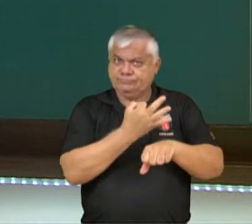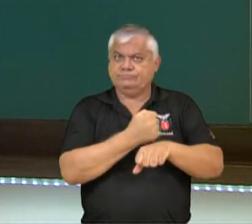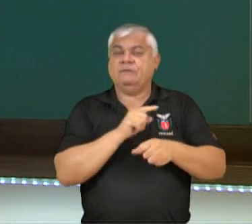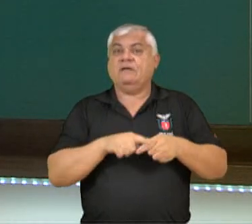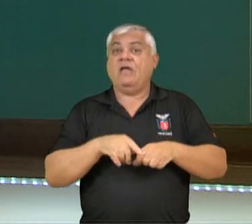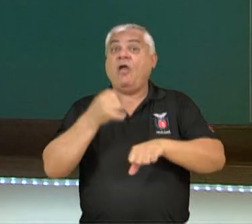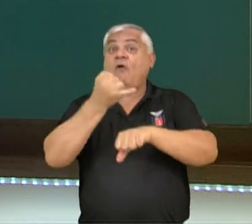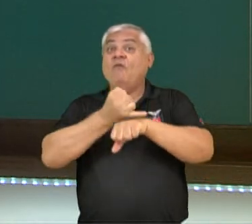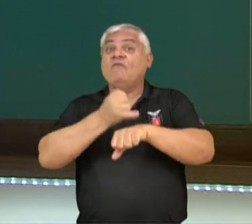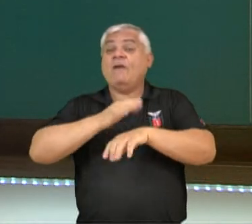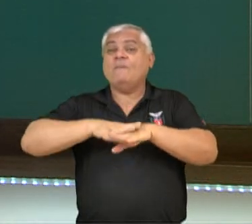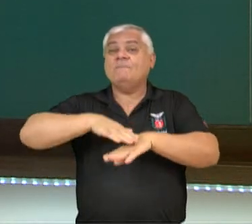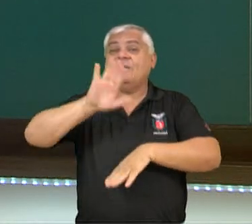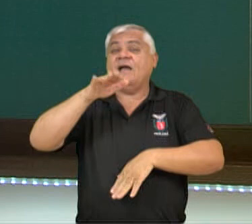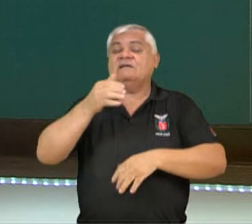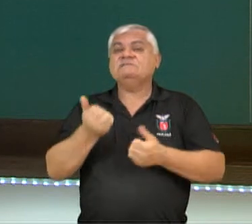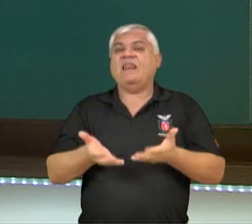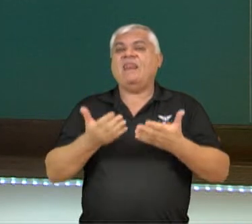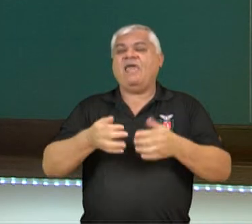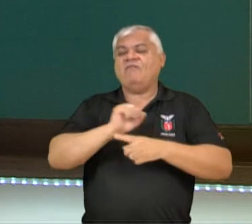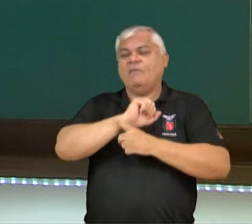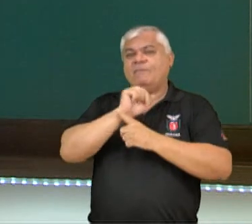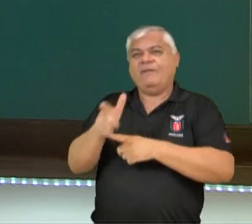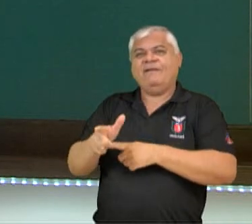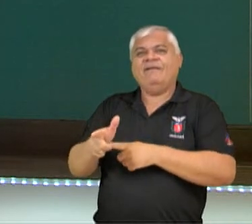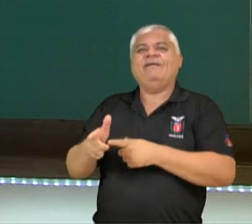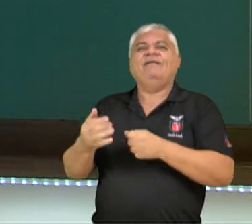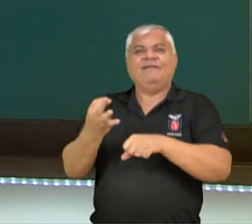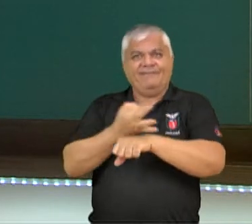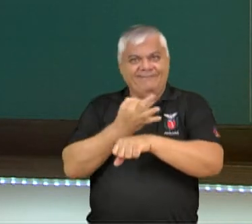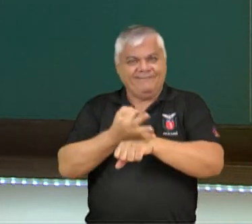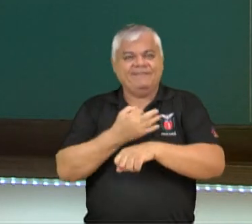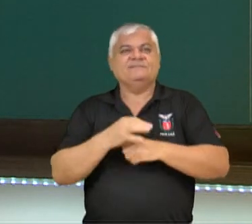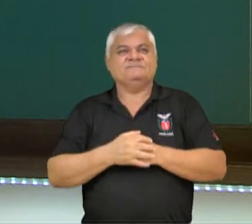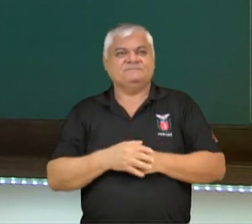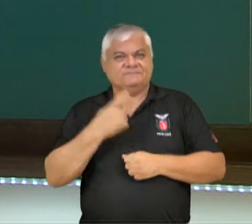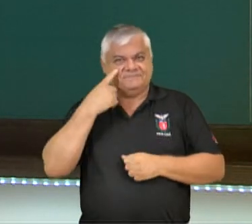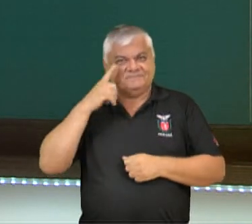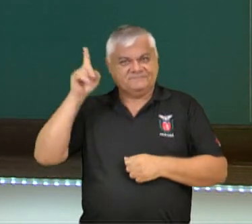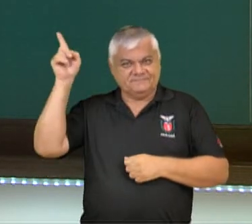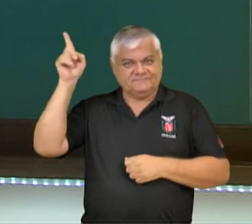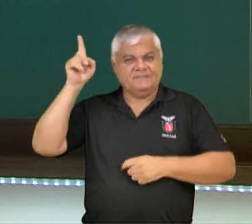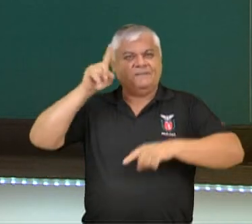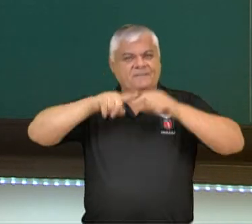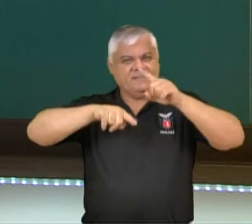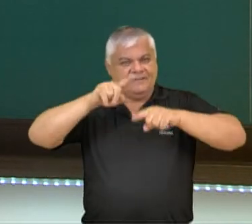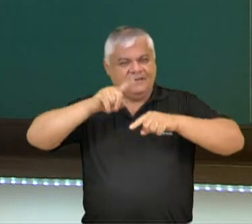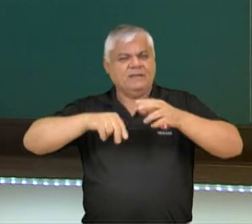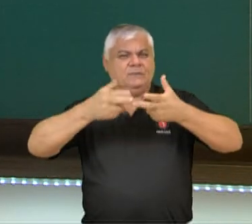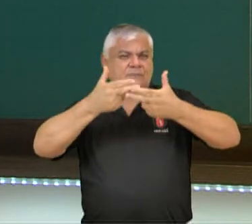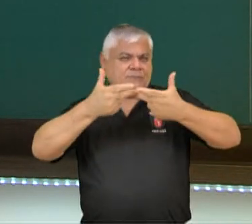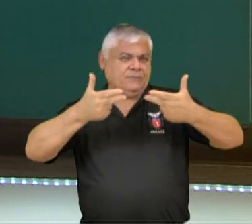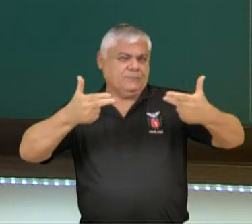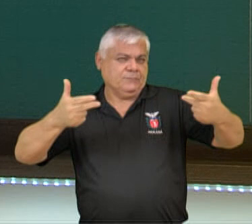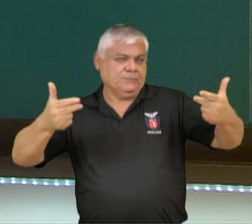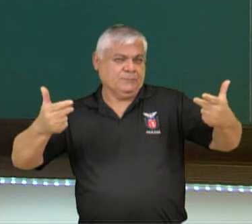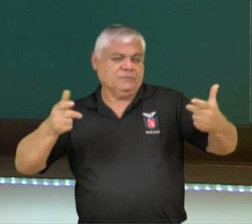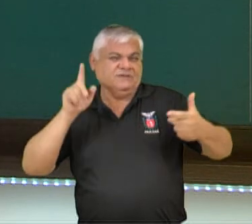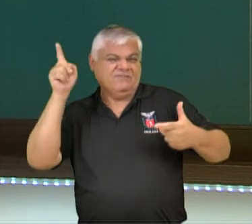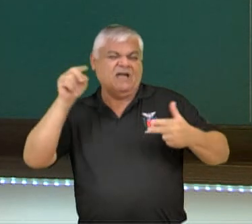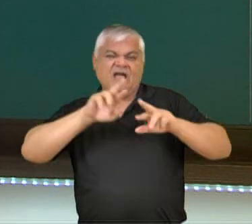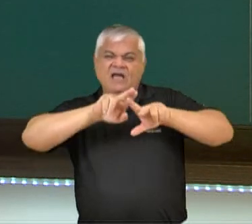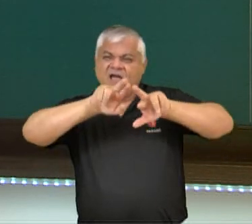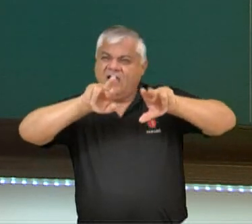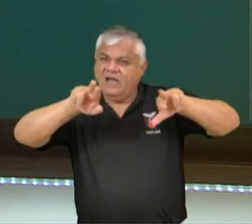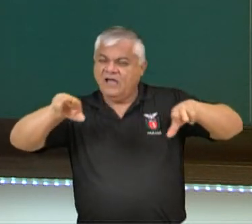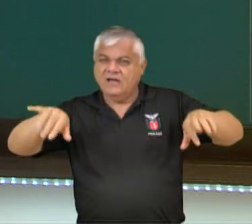ferro mais leve que o bronze e mais resistente também. Aqui vocês veem algumas imagens, uma imagem com